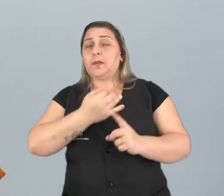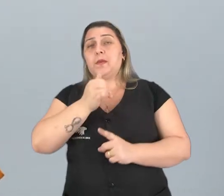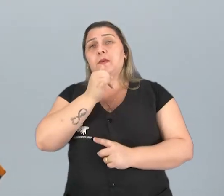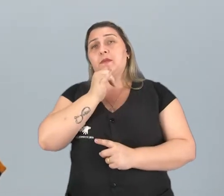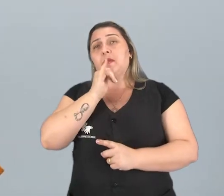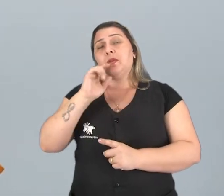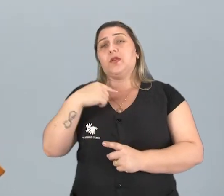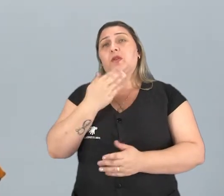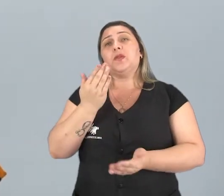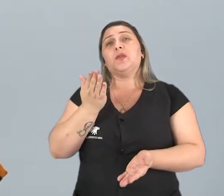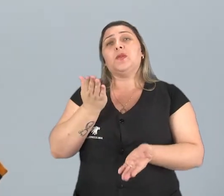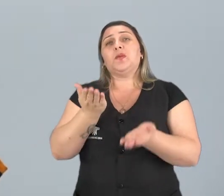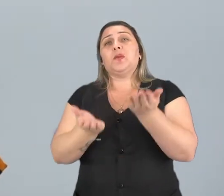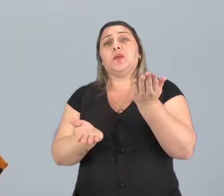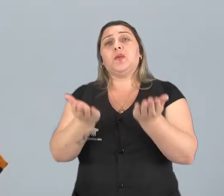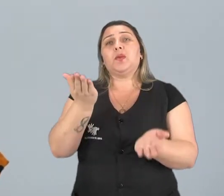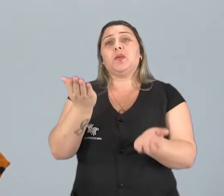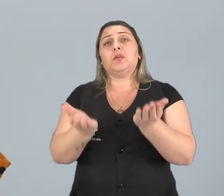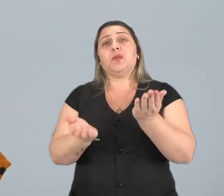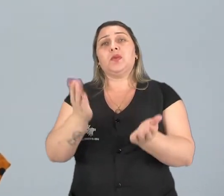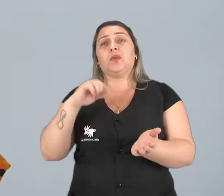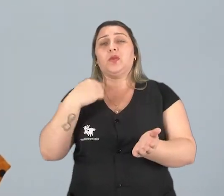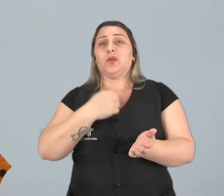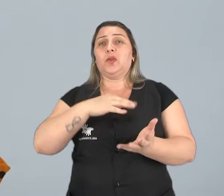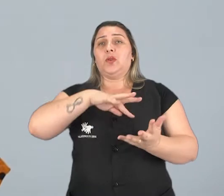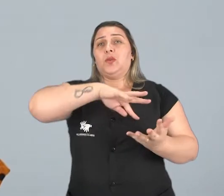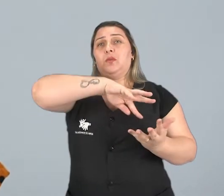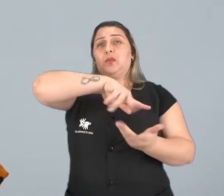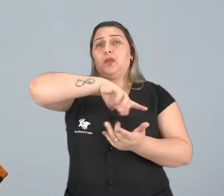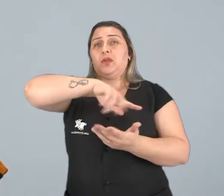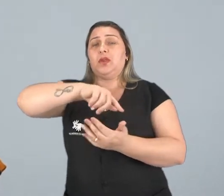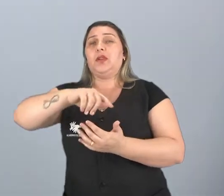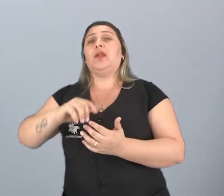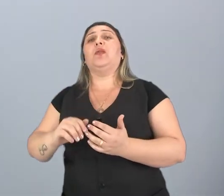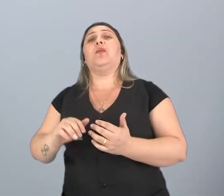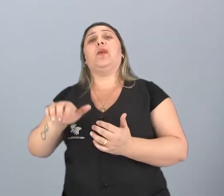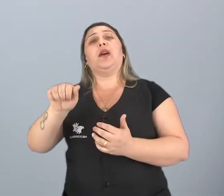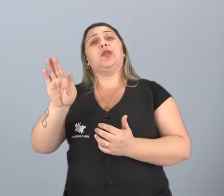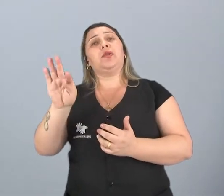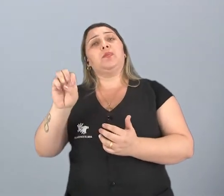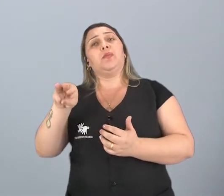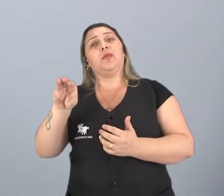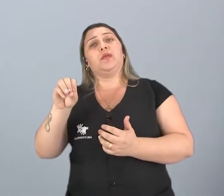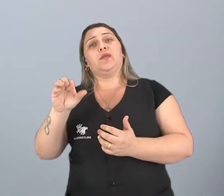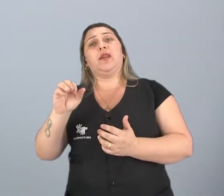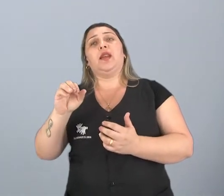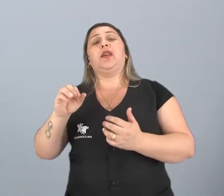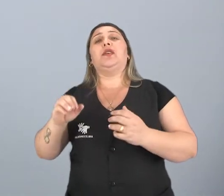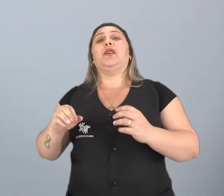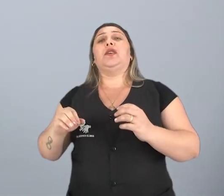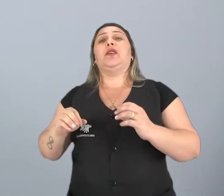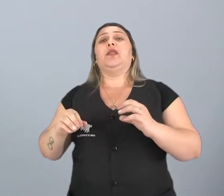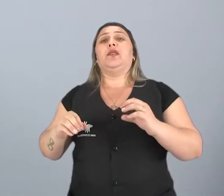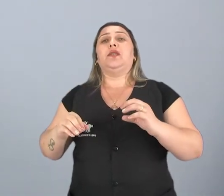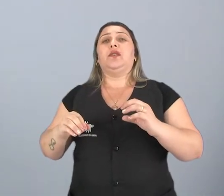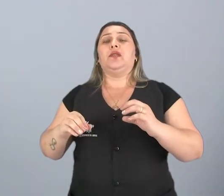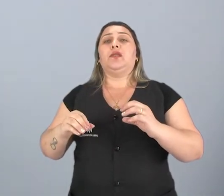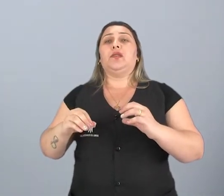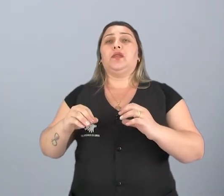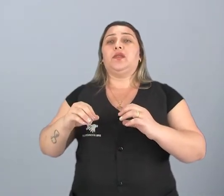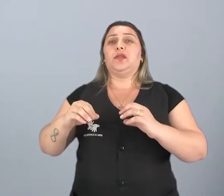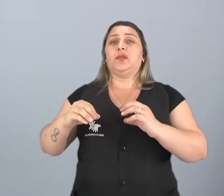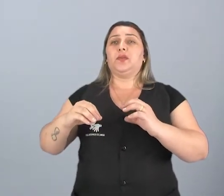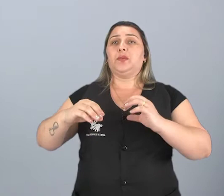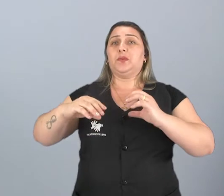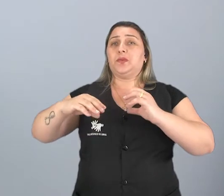exemplo, nós compararmos a atmosfera do nosso planeta com a atmosfera, por exemplo, de Vênus, que é um planeta mais